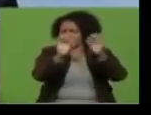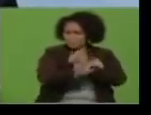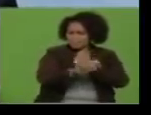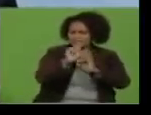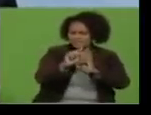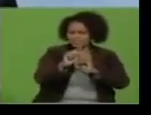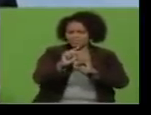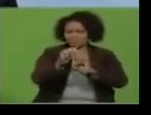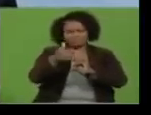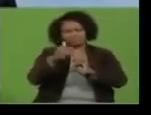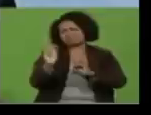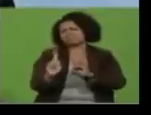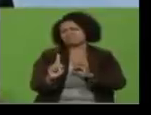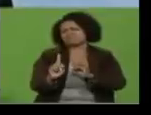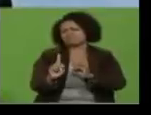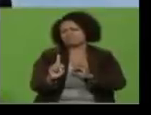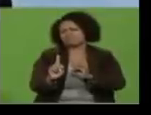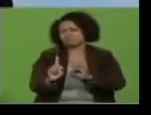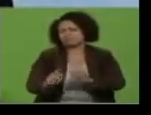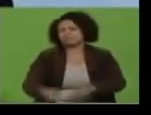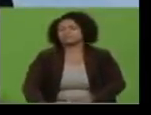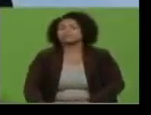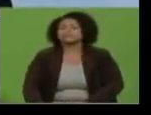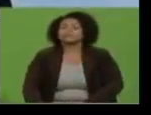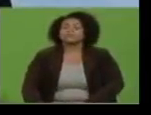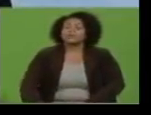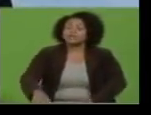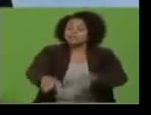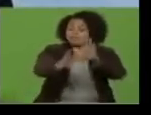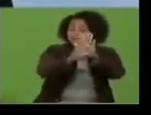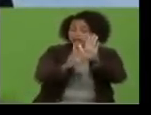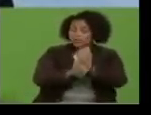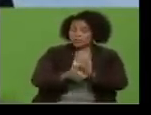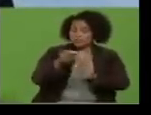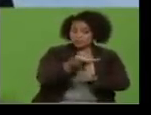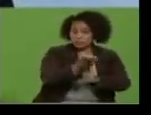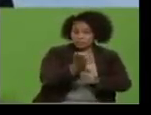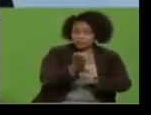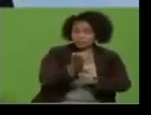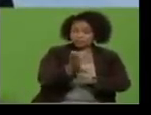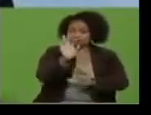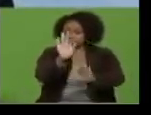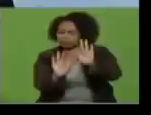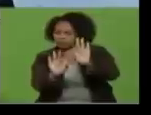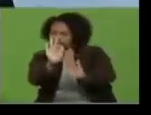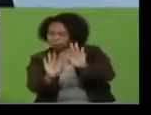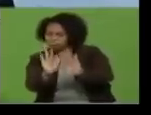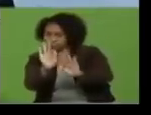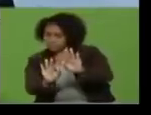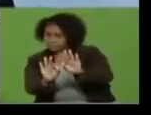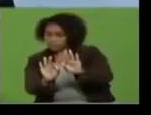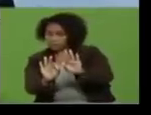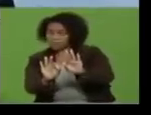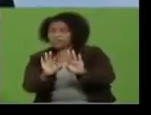controle da Covid-19. A manutenção destas medidas tem, no entanto, um